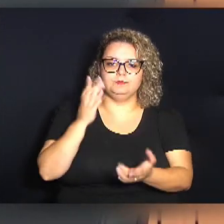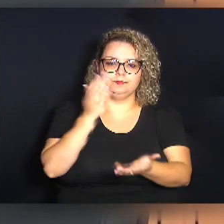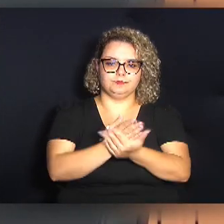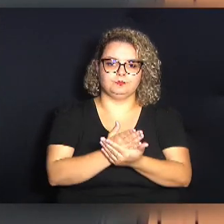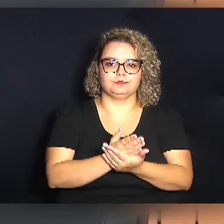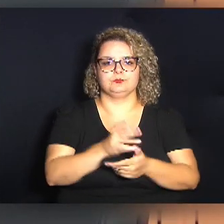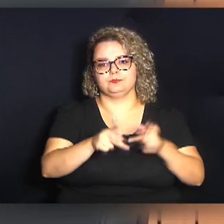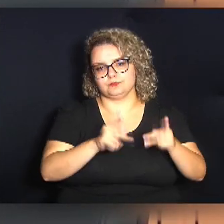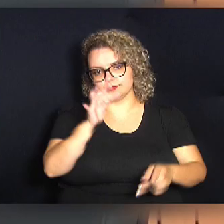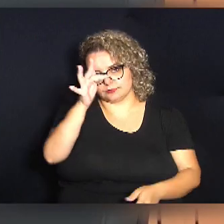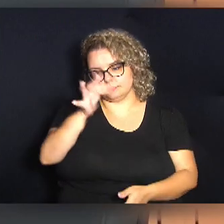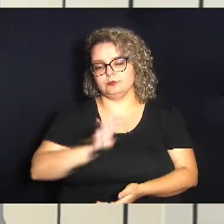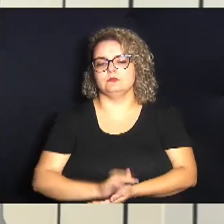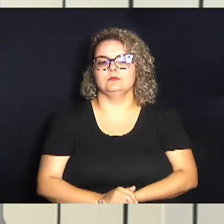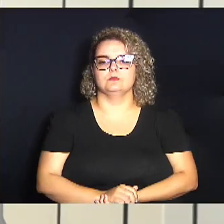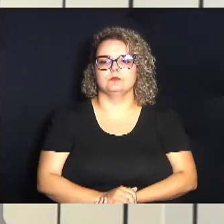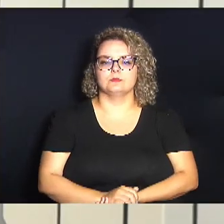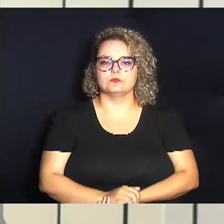futuro.